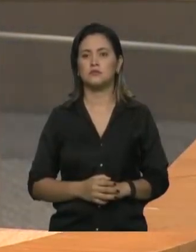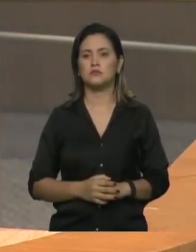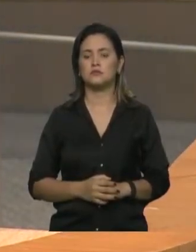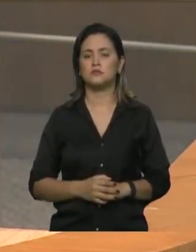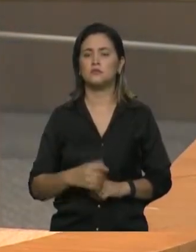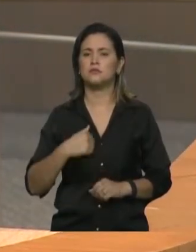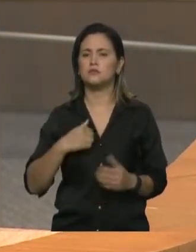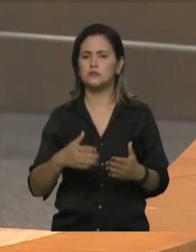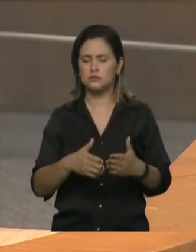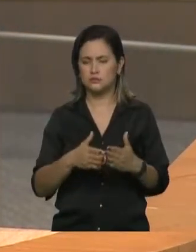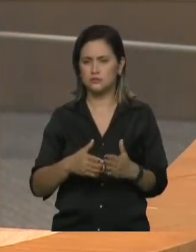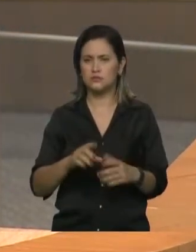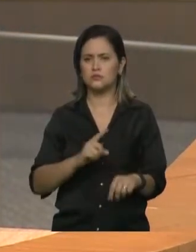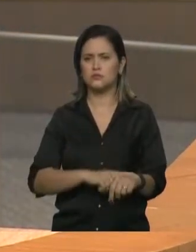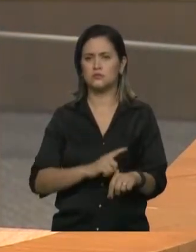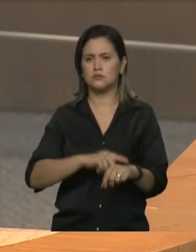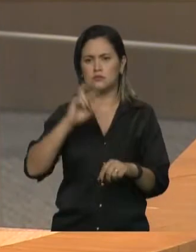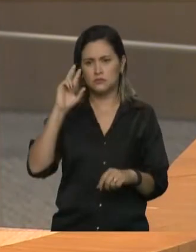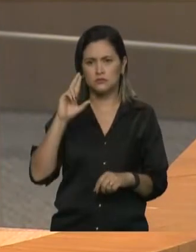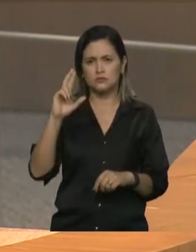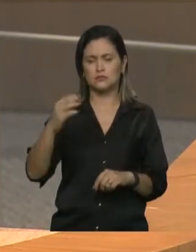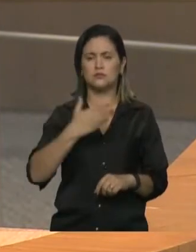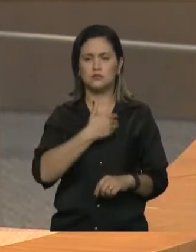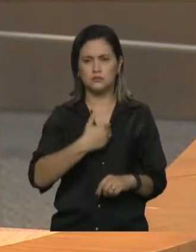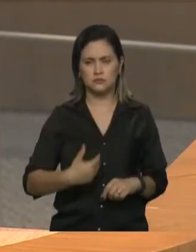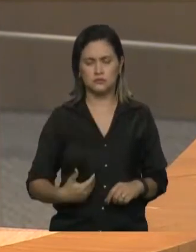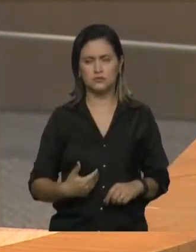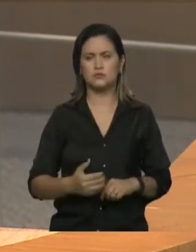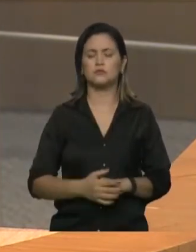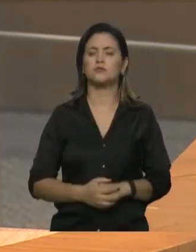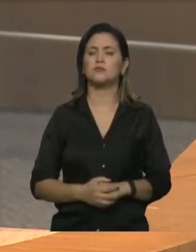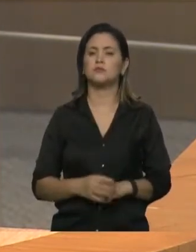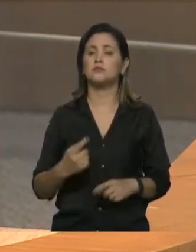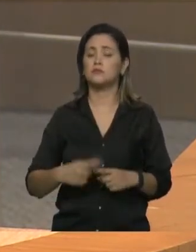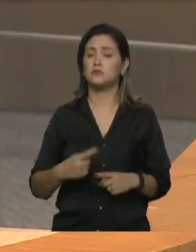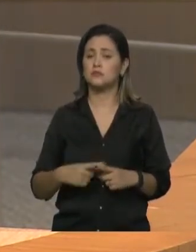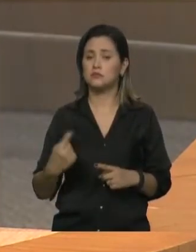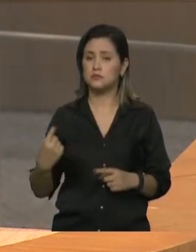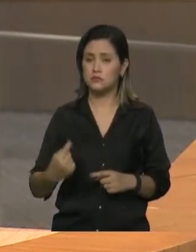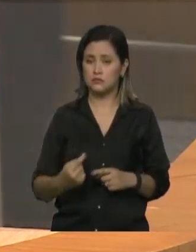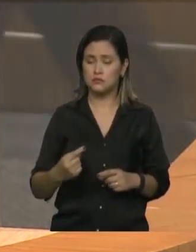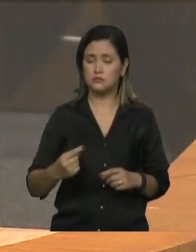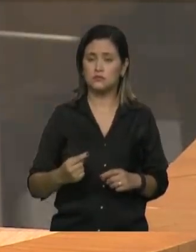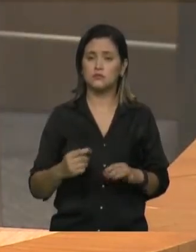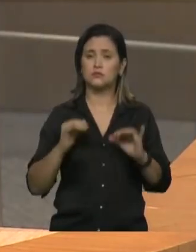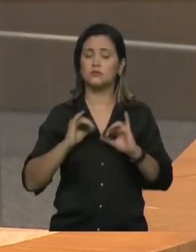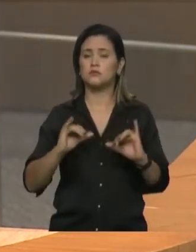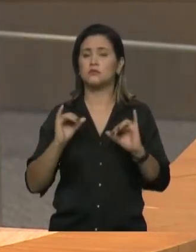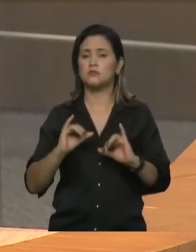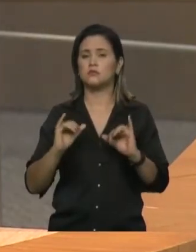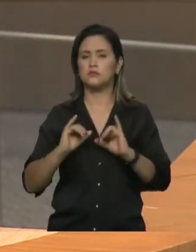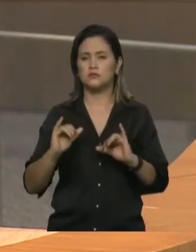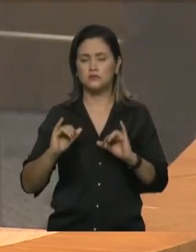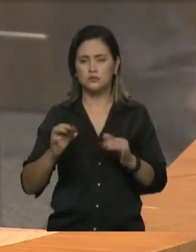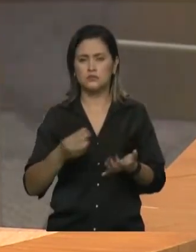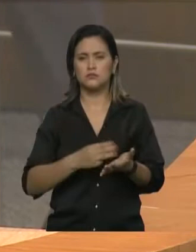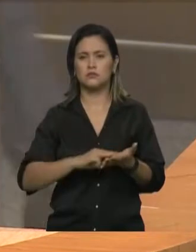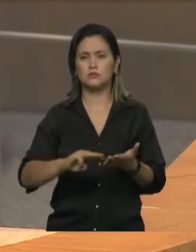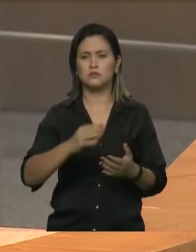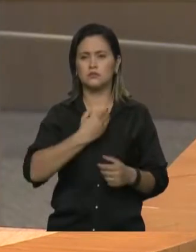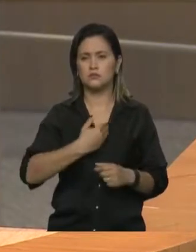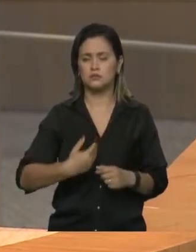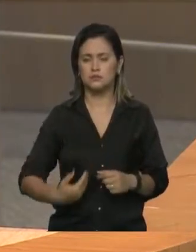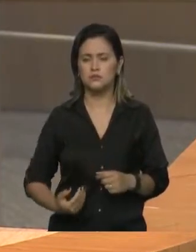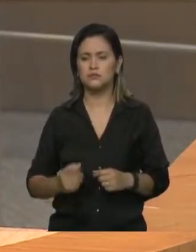do governo para fazer uma fala no que refere à mensagem governamental que